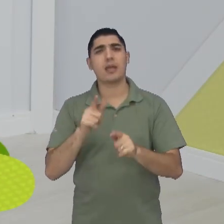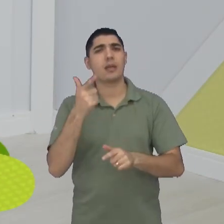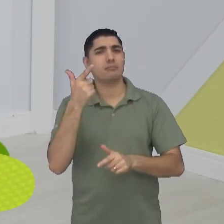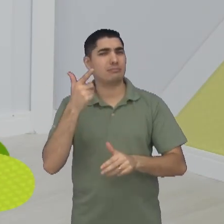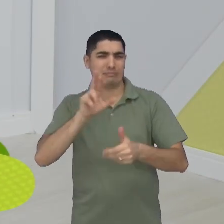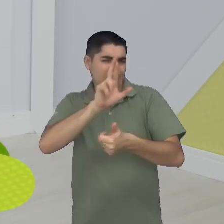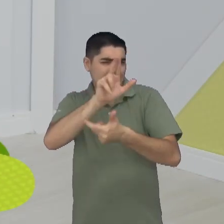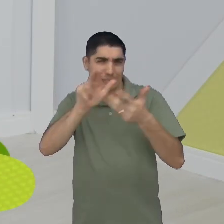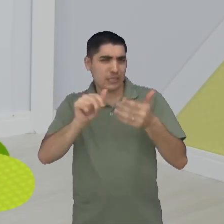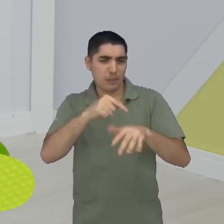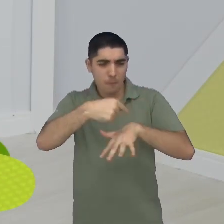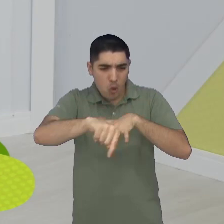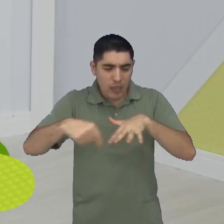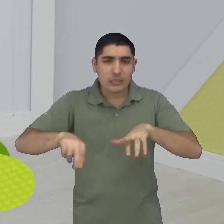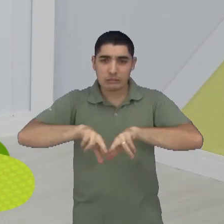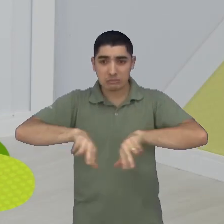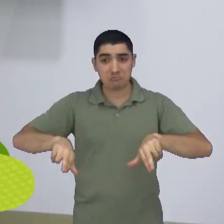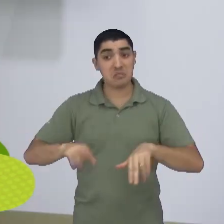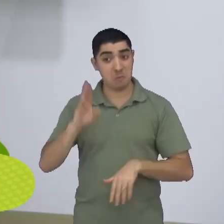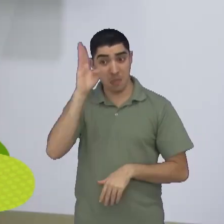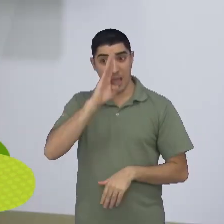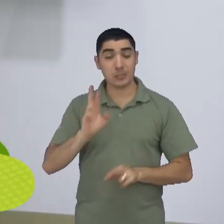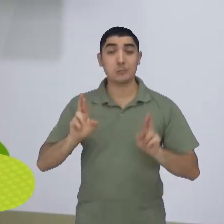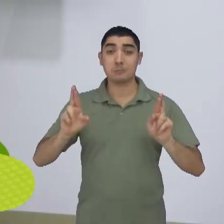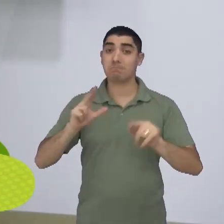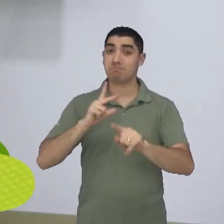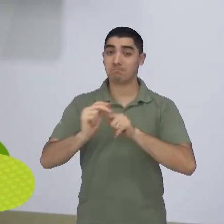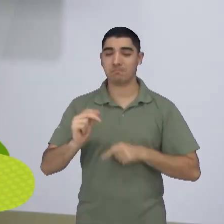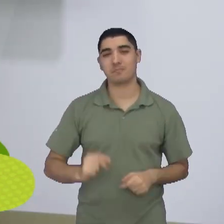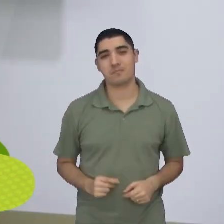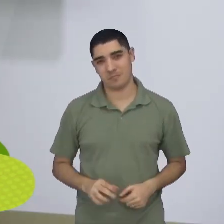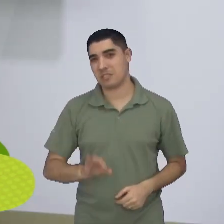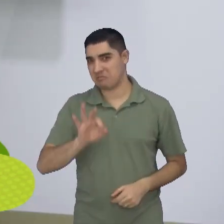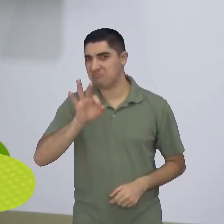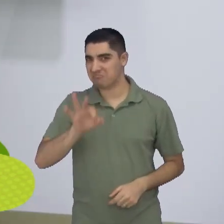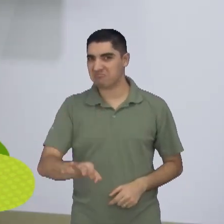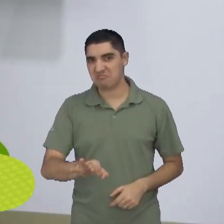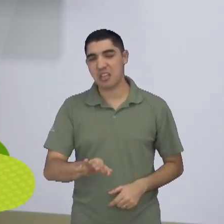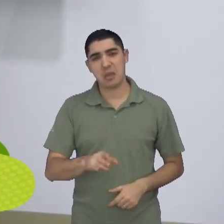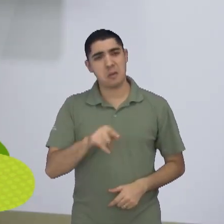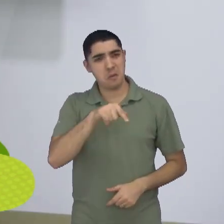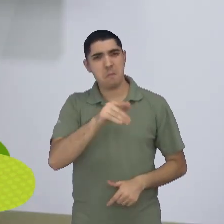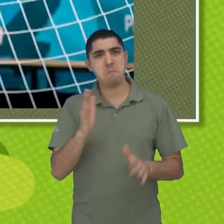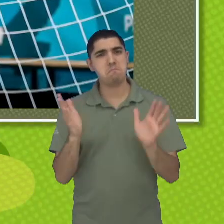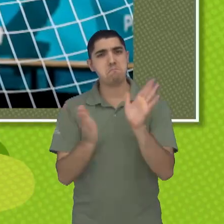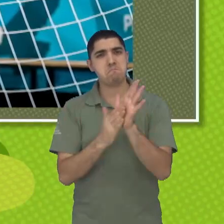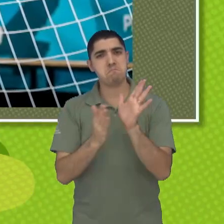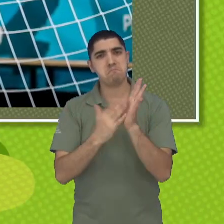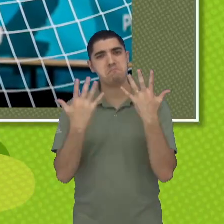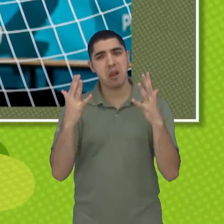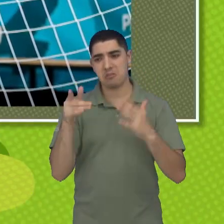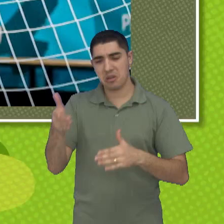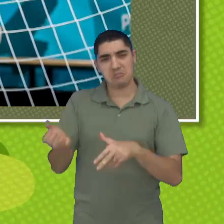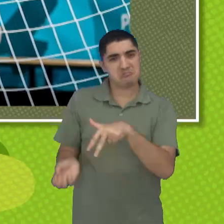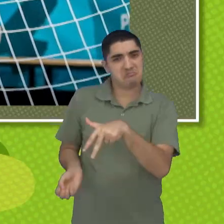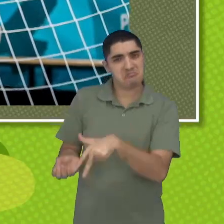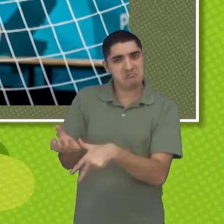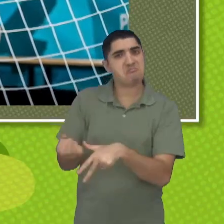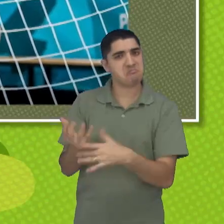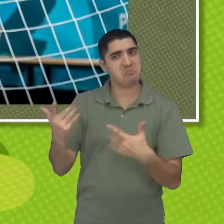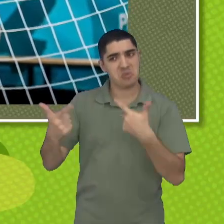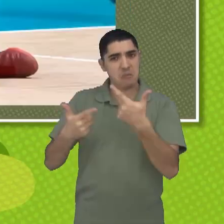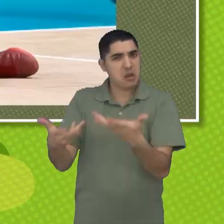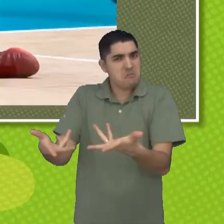Athlon e para o Brasil podem vir, Paulo. Com certeza, Bruno. Primeiramente, parabéns pelo Instituto Athlon. Excelente trabalho que eles desenvolvem